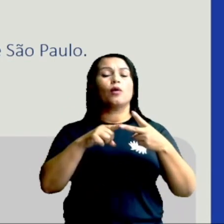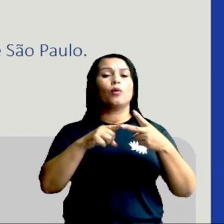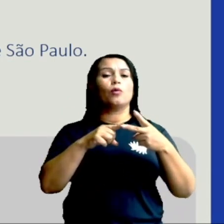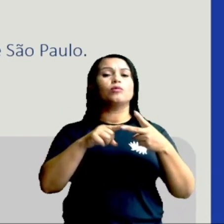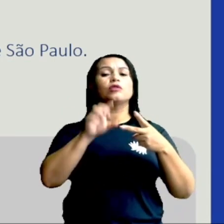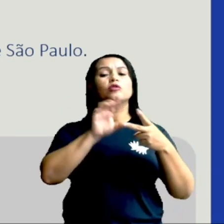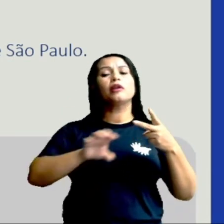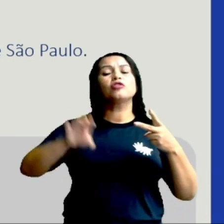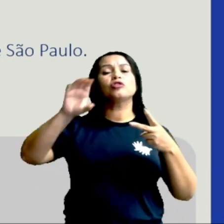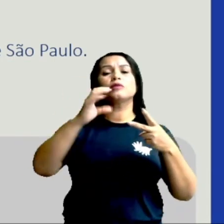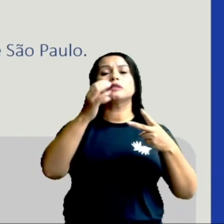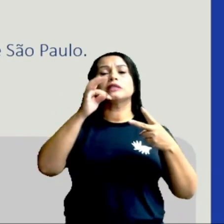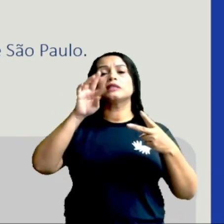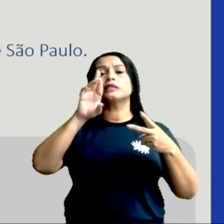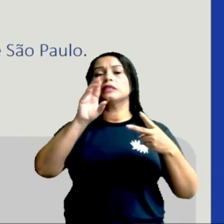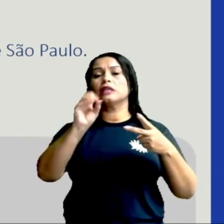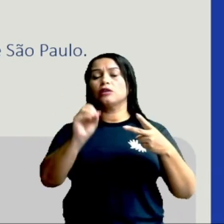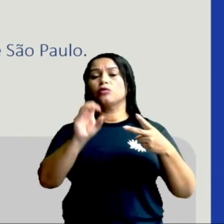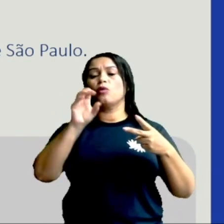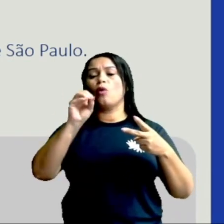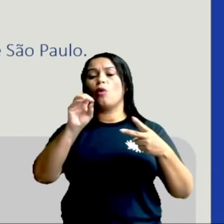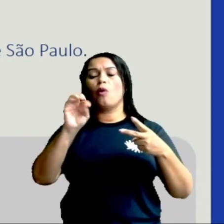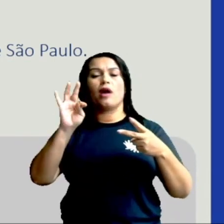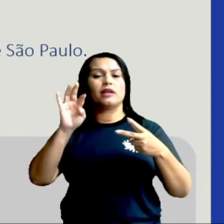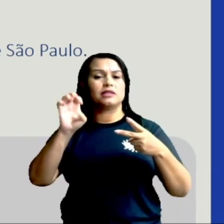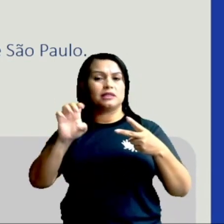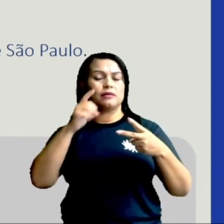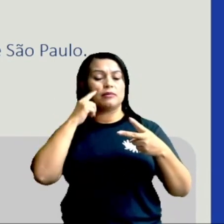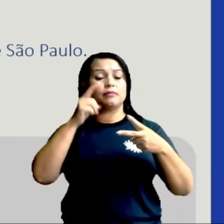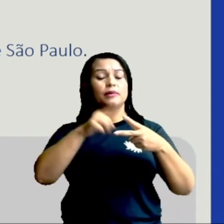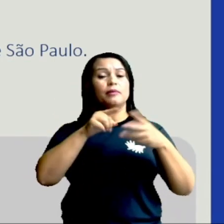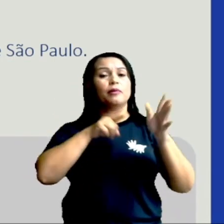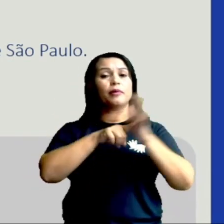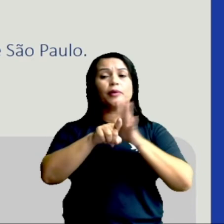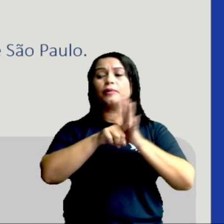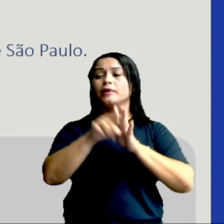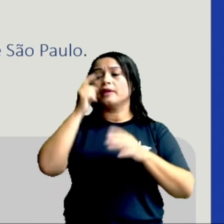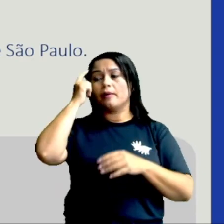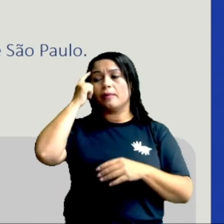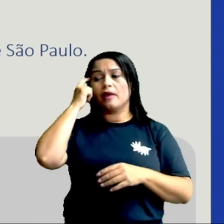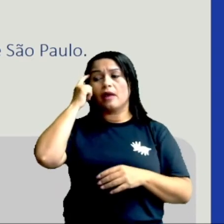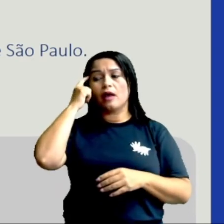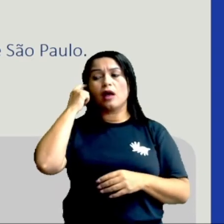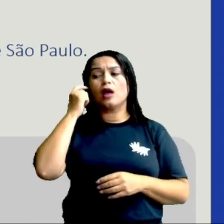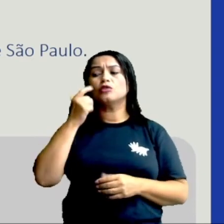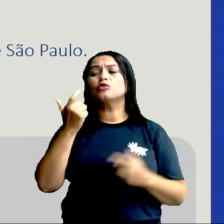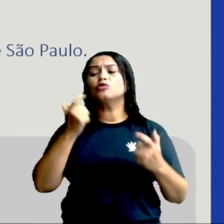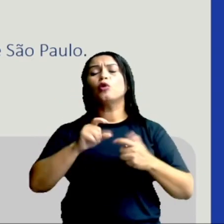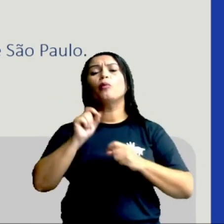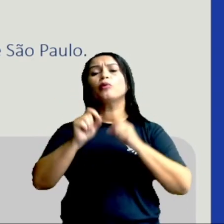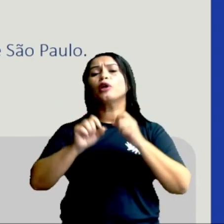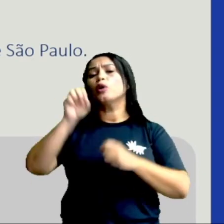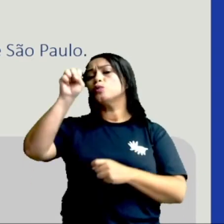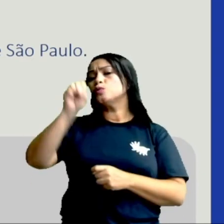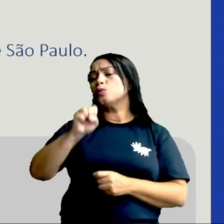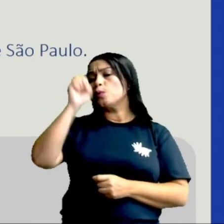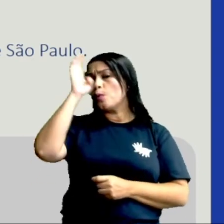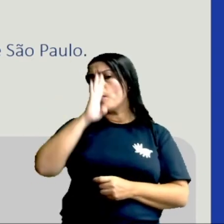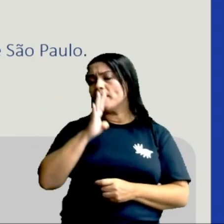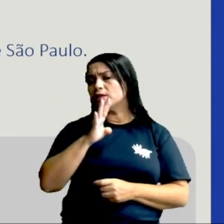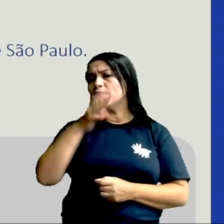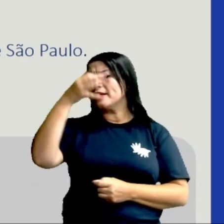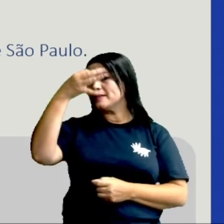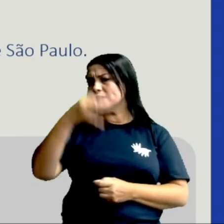região centro-oeste. Então, vamos lá. Primeiro quesito. Sobre o sul do Brasil, é correto afirmar